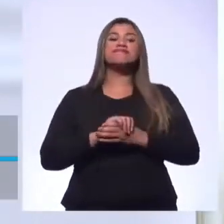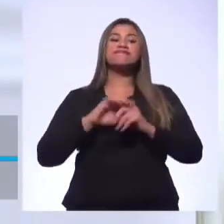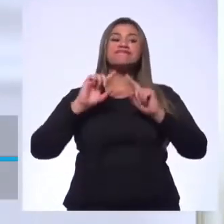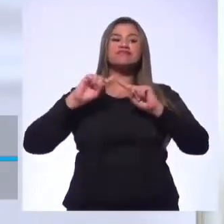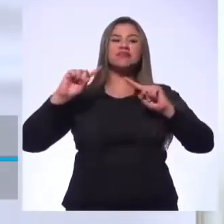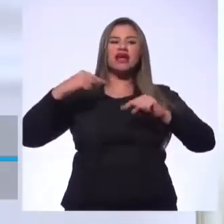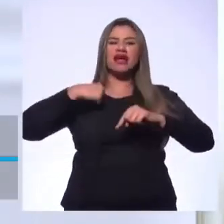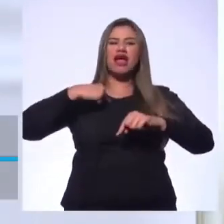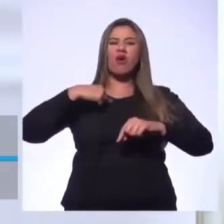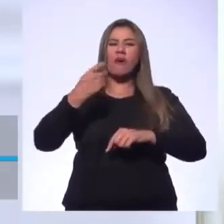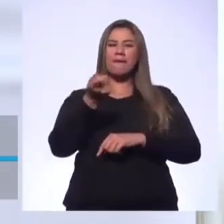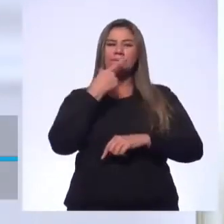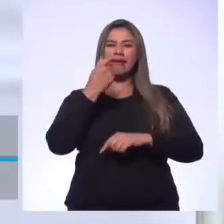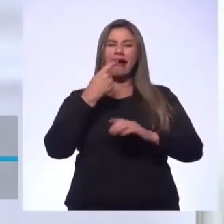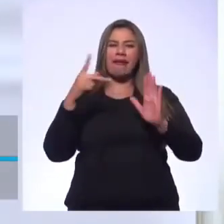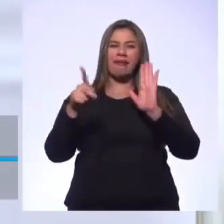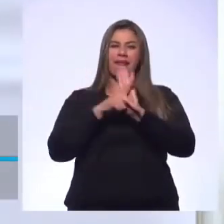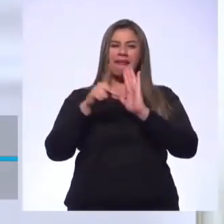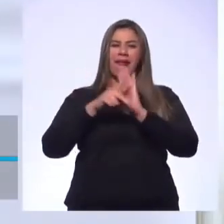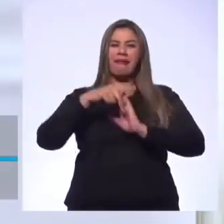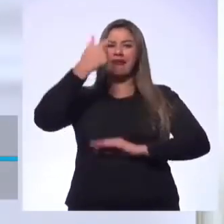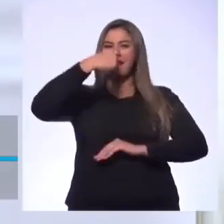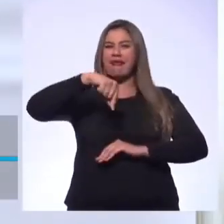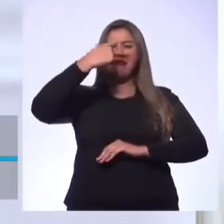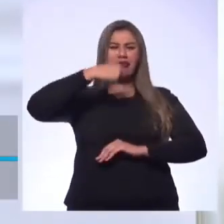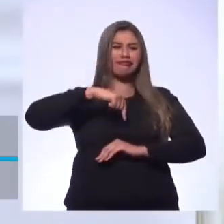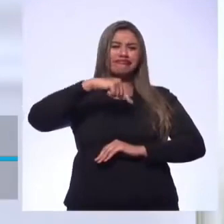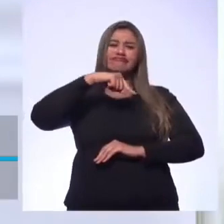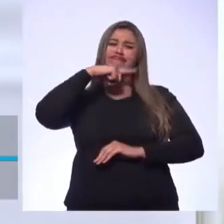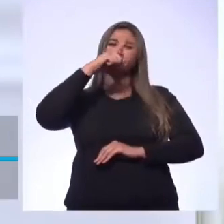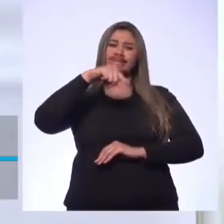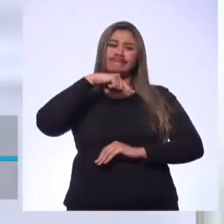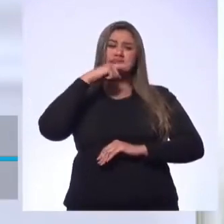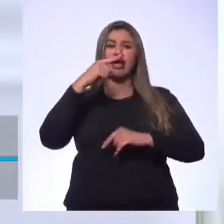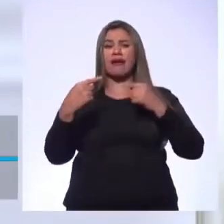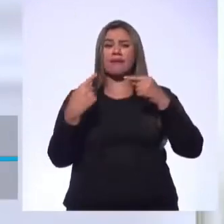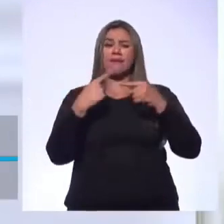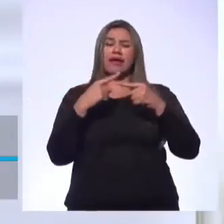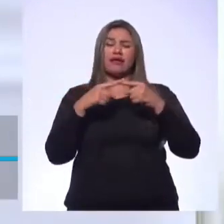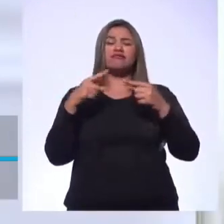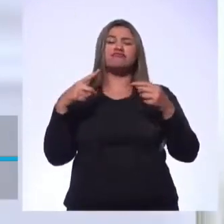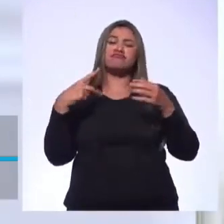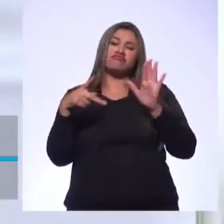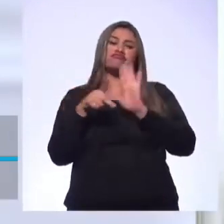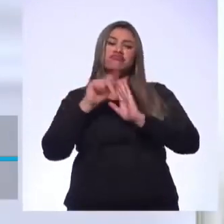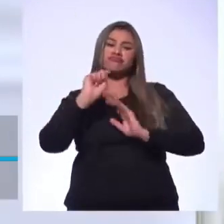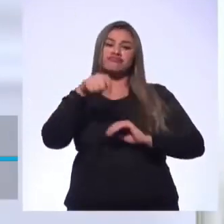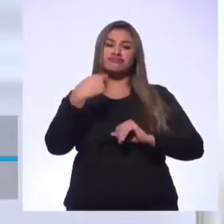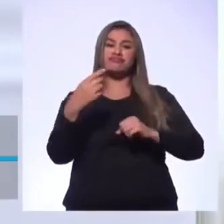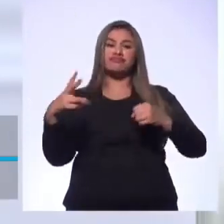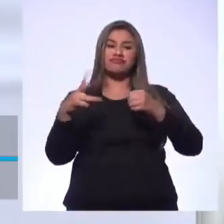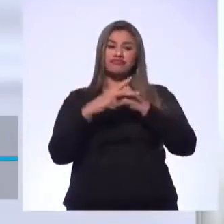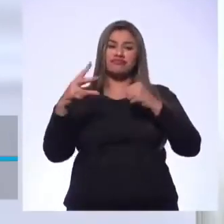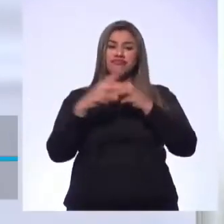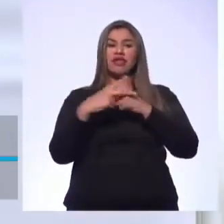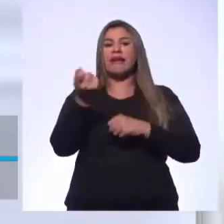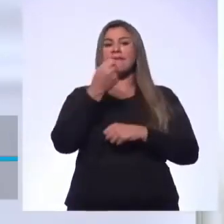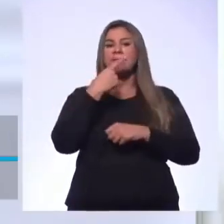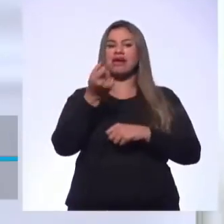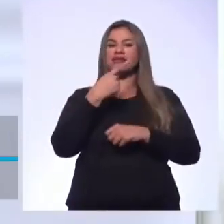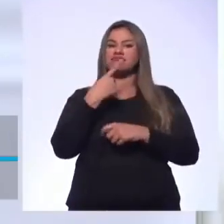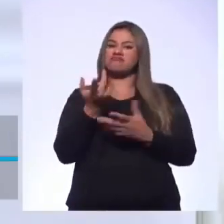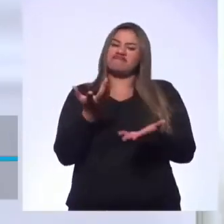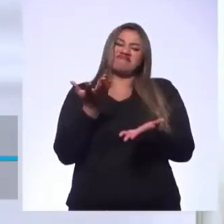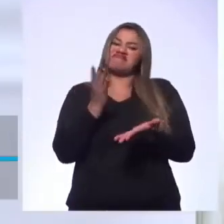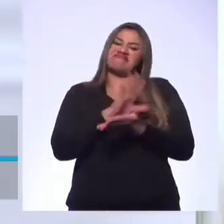vou usar um antibiótico para combater gripe, porque gripe é causada por vírus. Tá bom? E antibiótico não vai fazer nada em vírus.